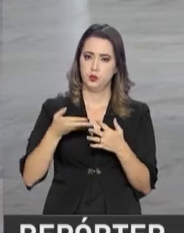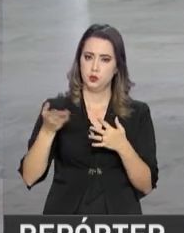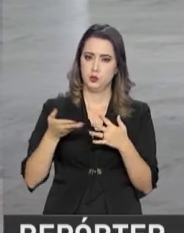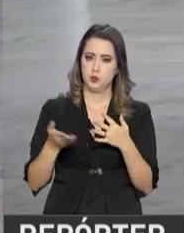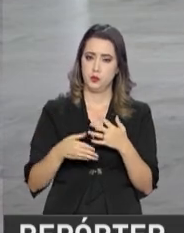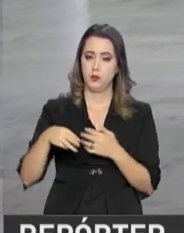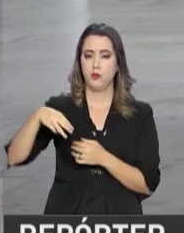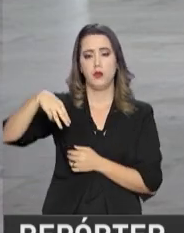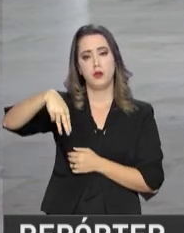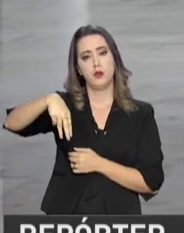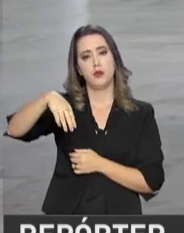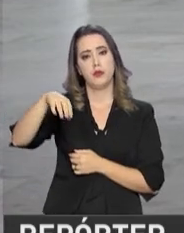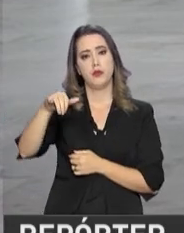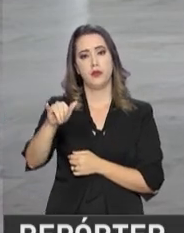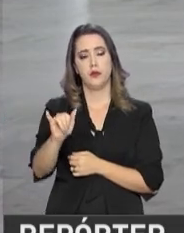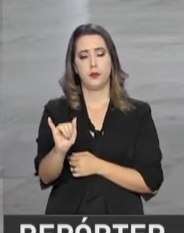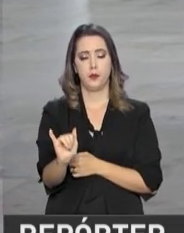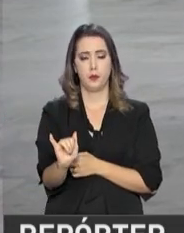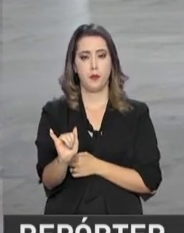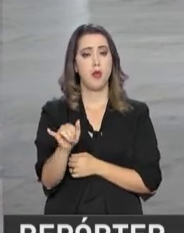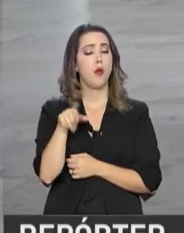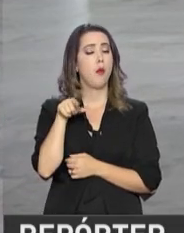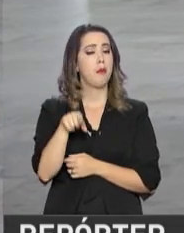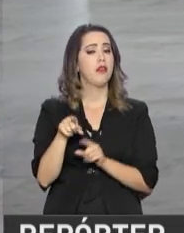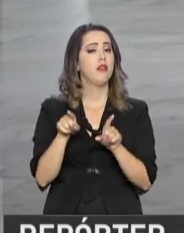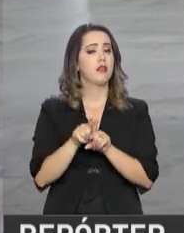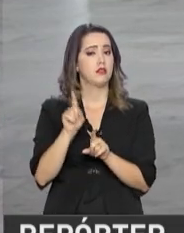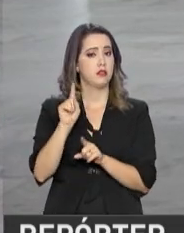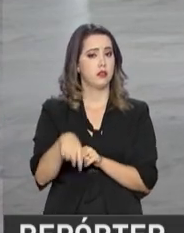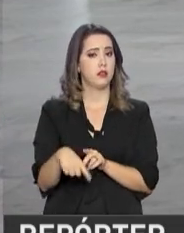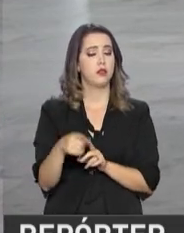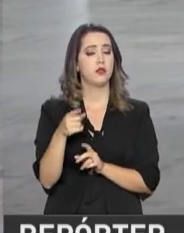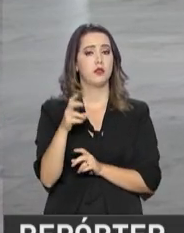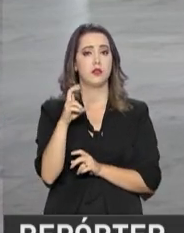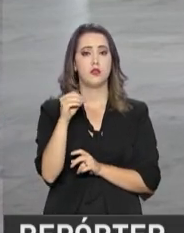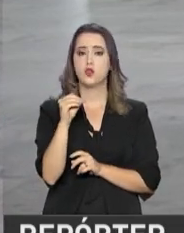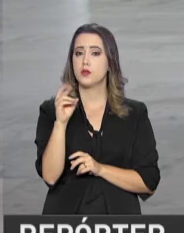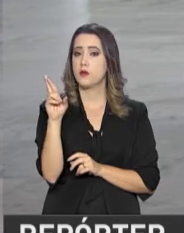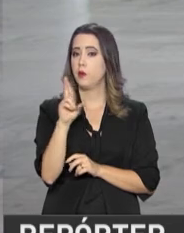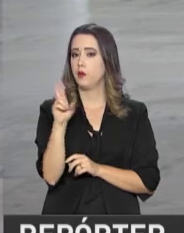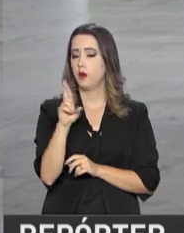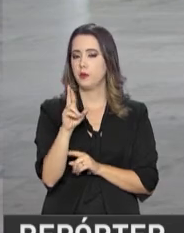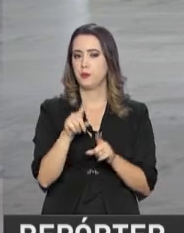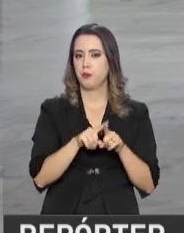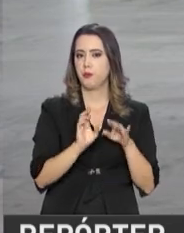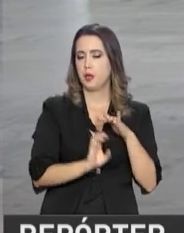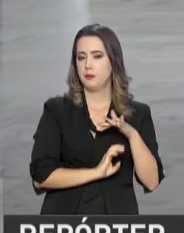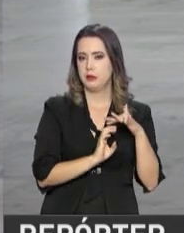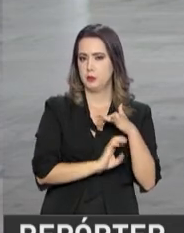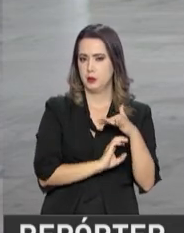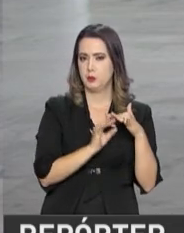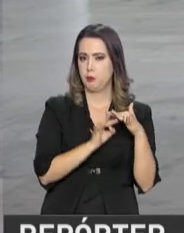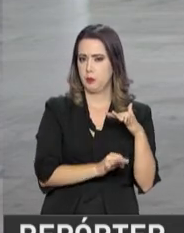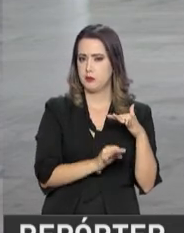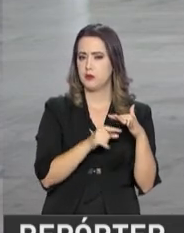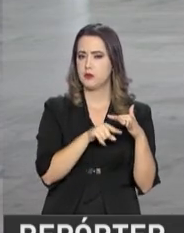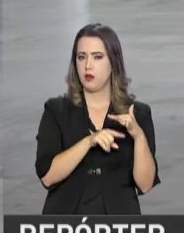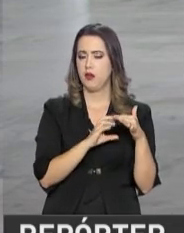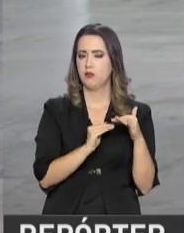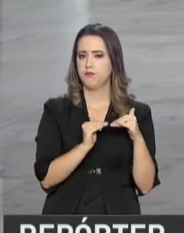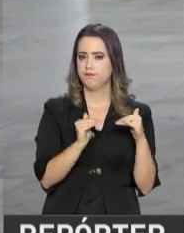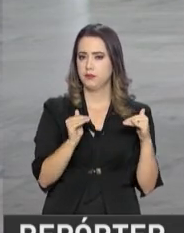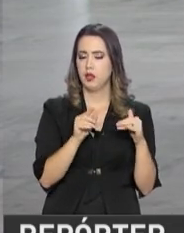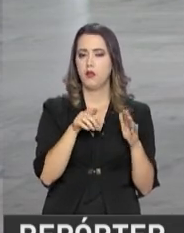individuais essa parcela mínima mensal é de 50 reais já para as micro e pequenas empresas o